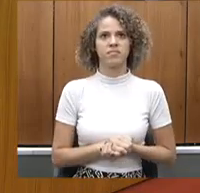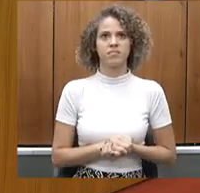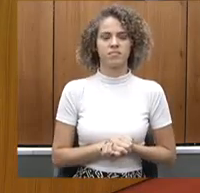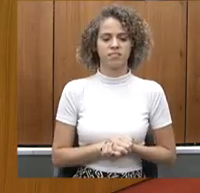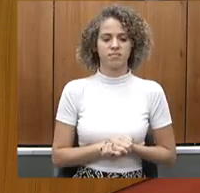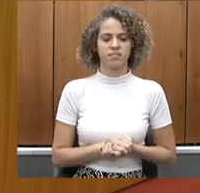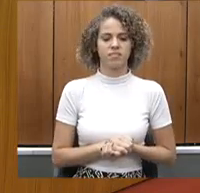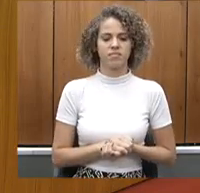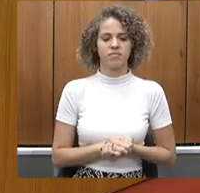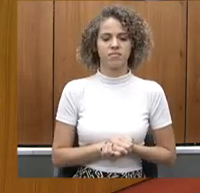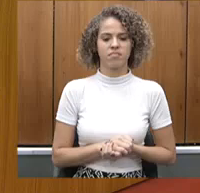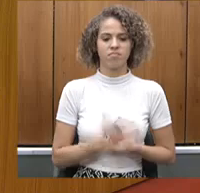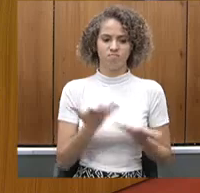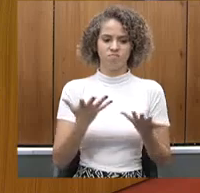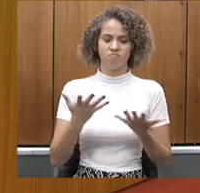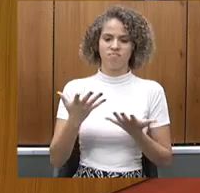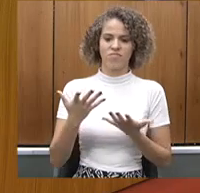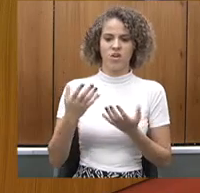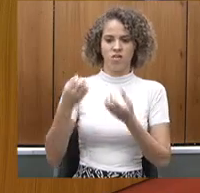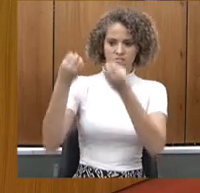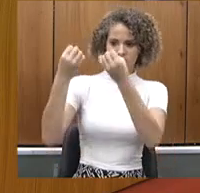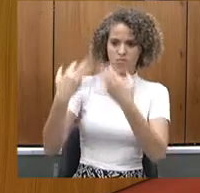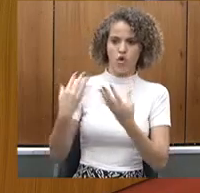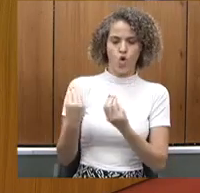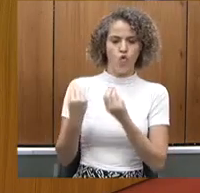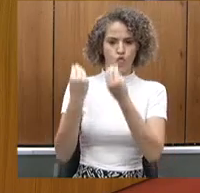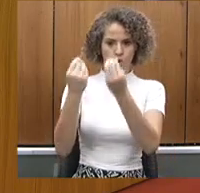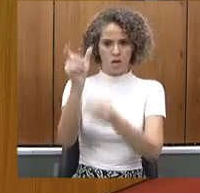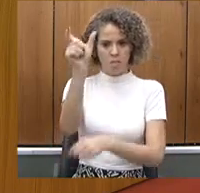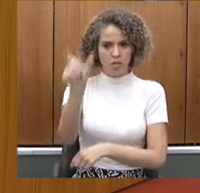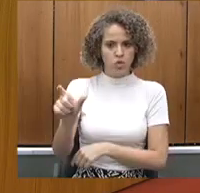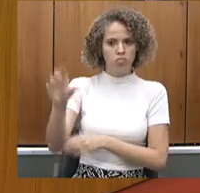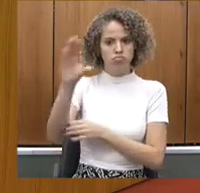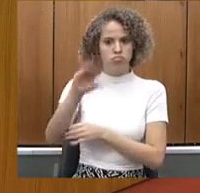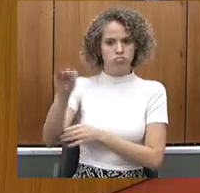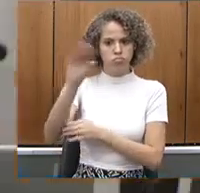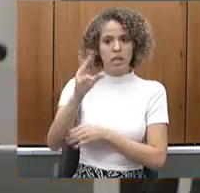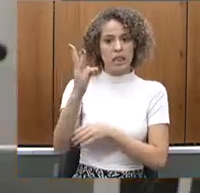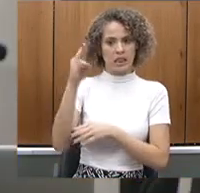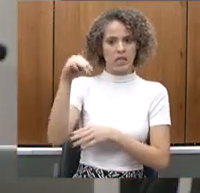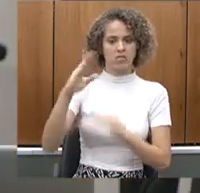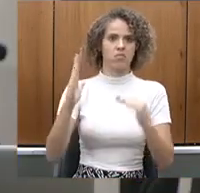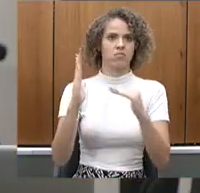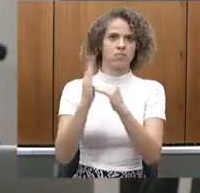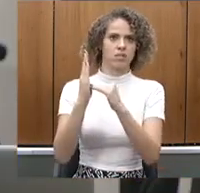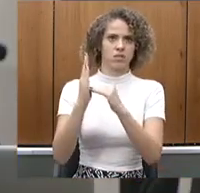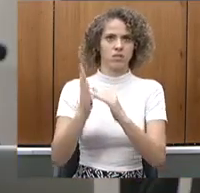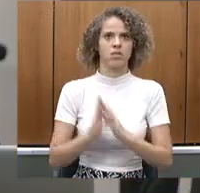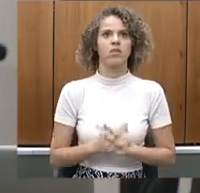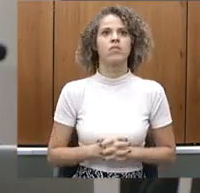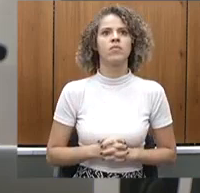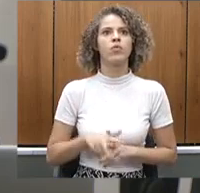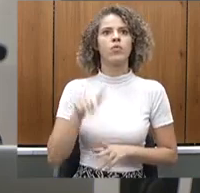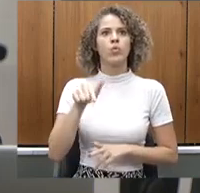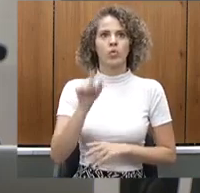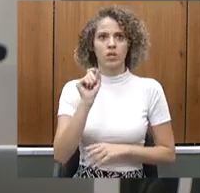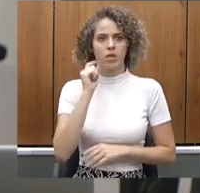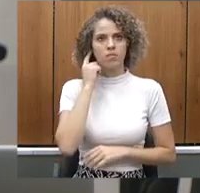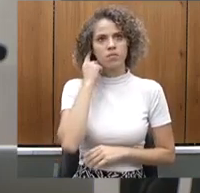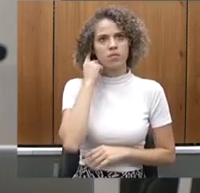a passar a palavra os deputados e deputados que foram de até 3 minutos considerando